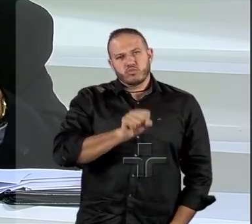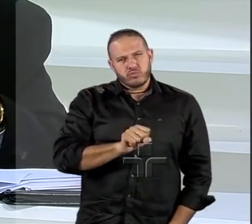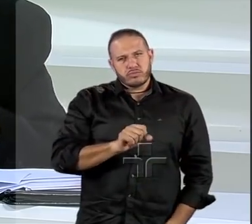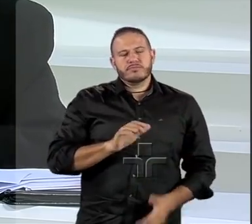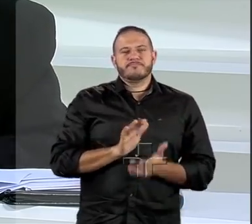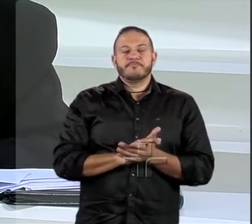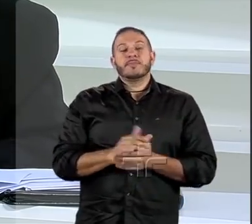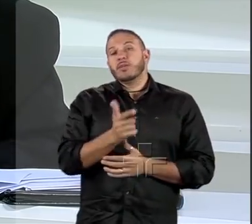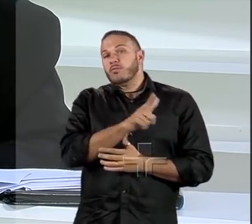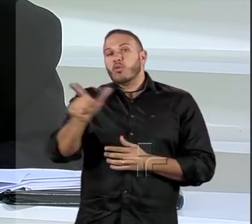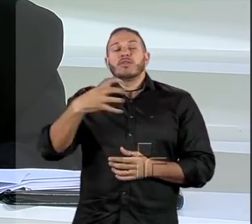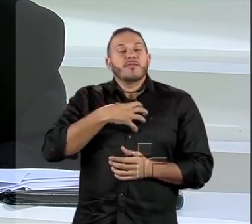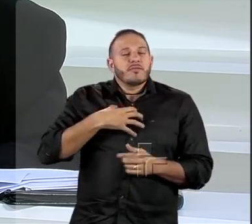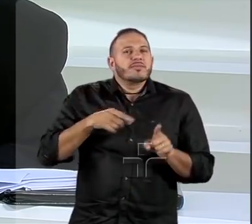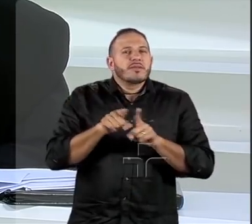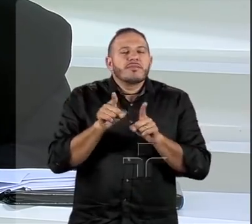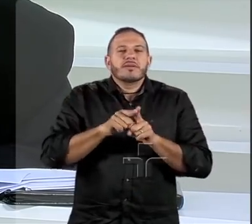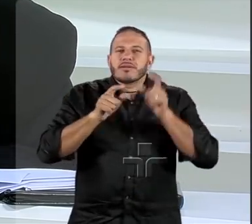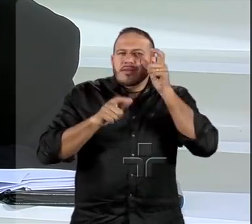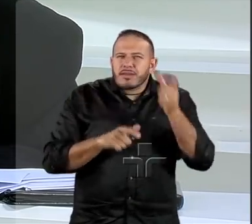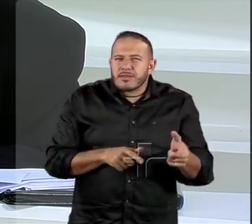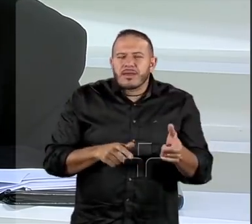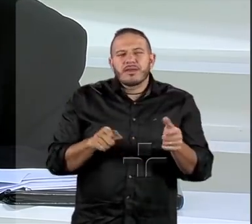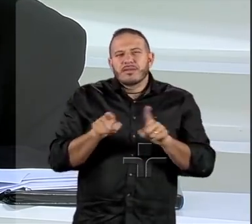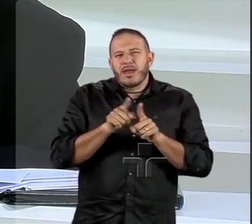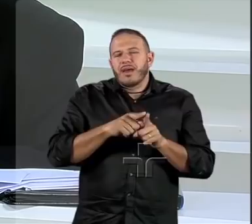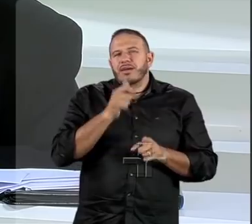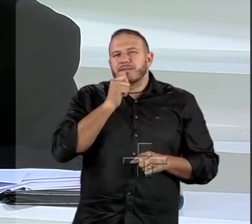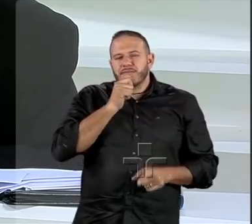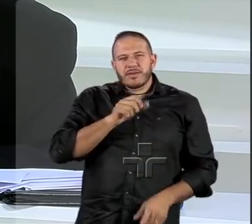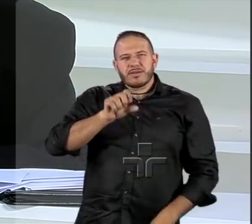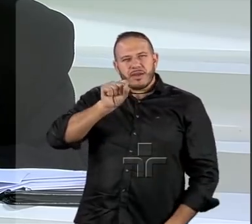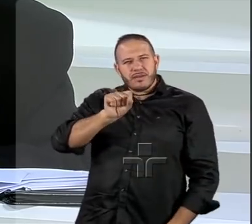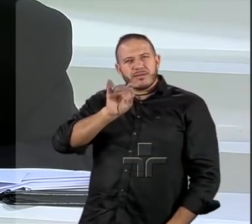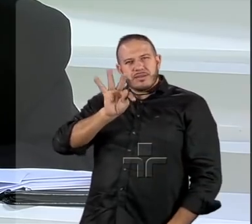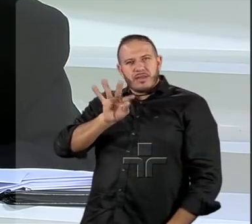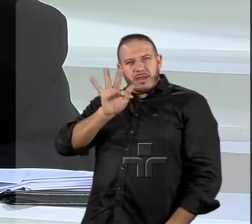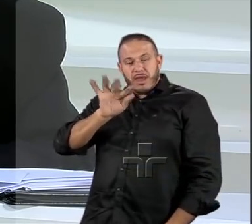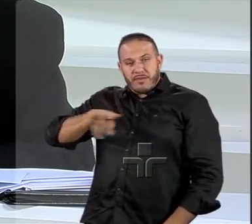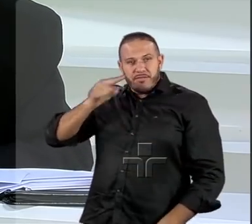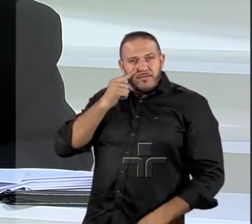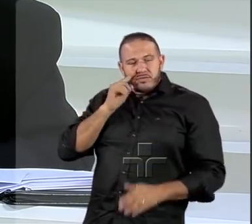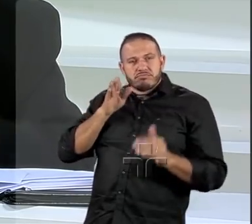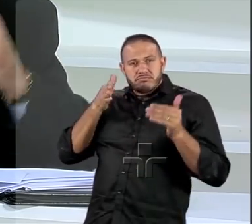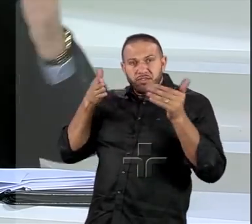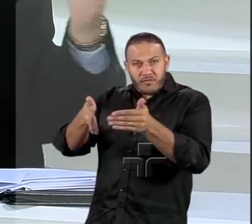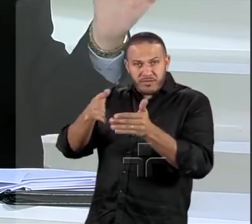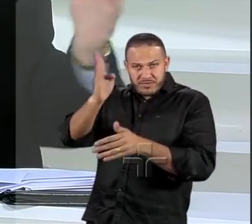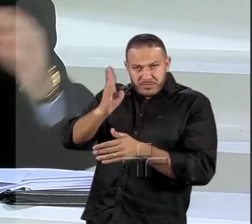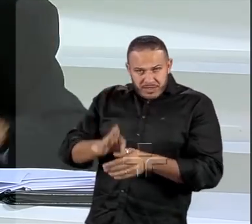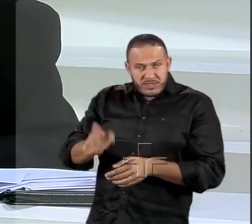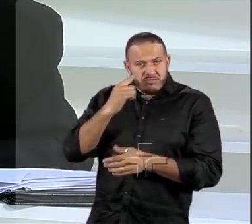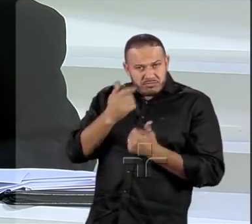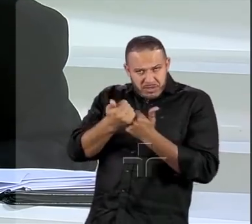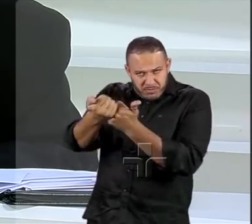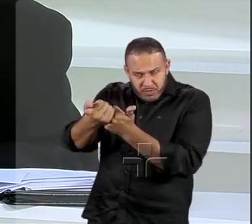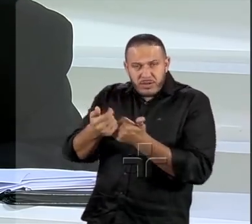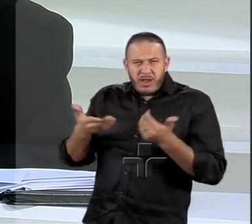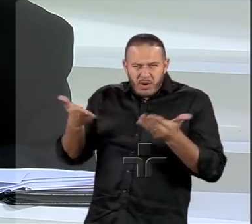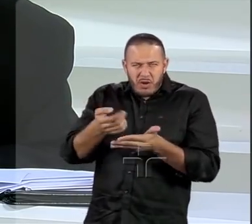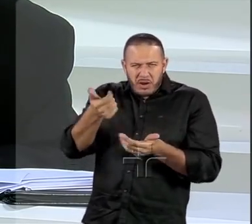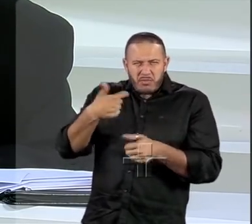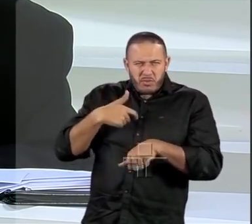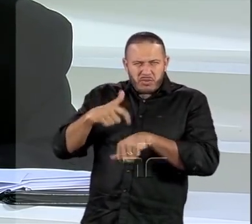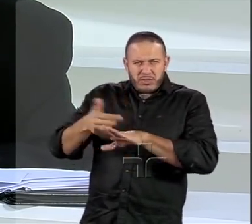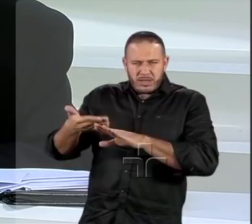dinheiro interessante, na qual, ainda bem, o Supremo Tribunal Federal jogou a favor do Brasil, agora,